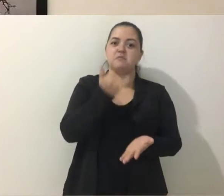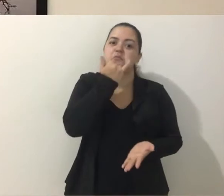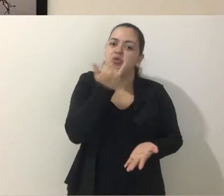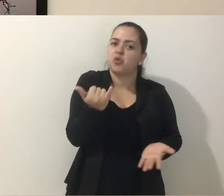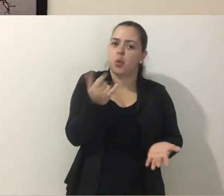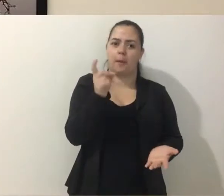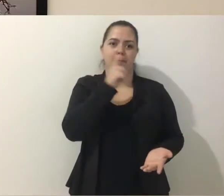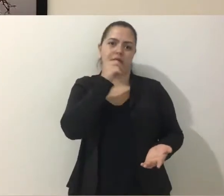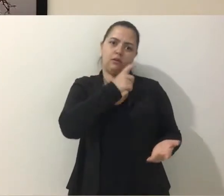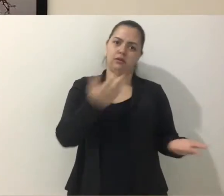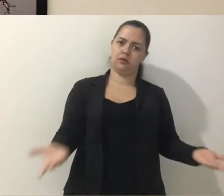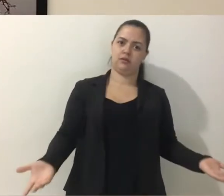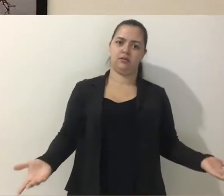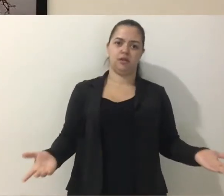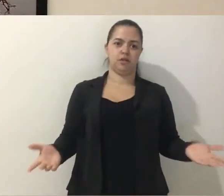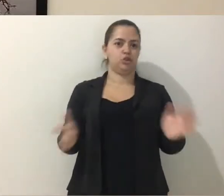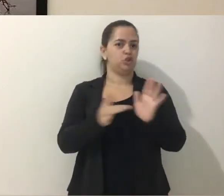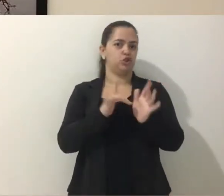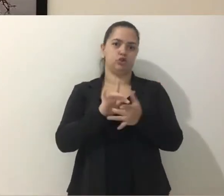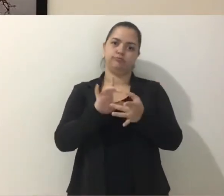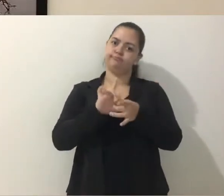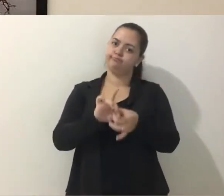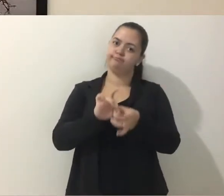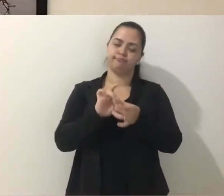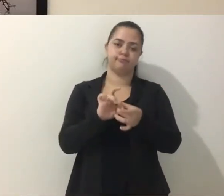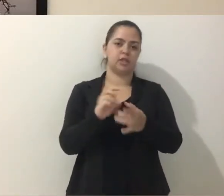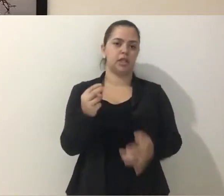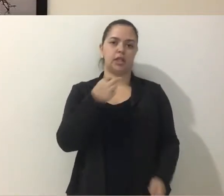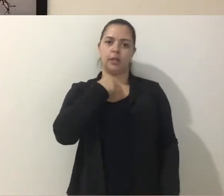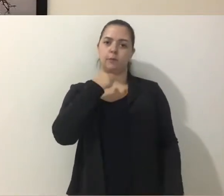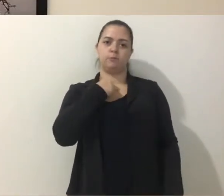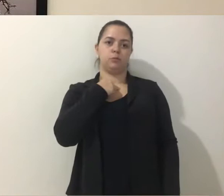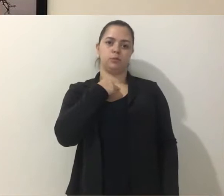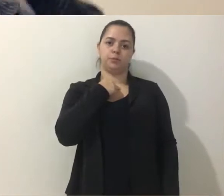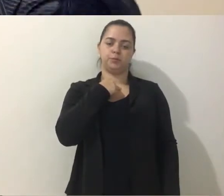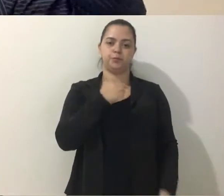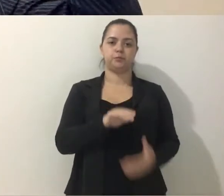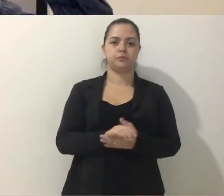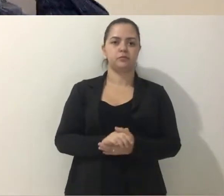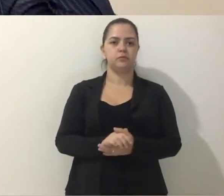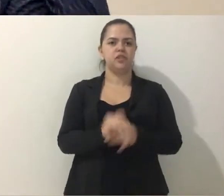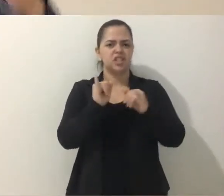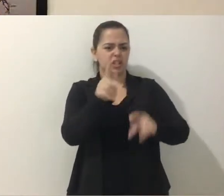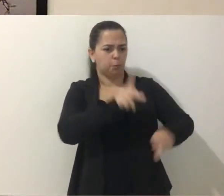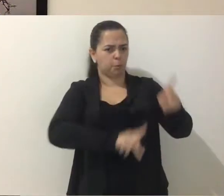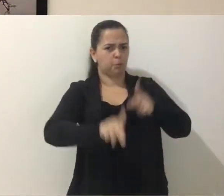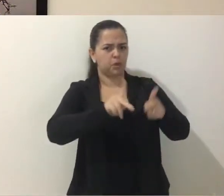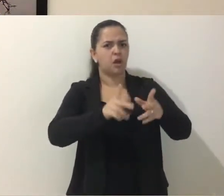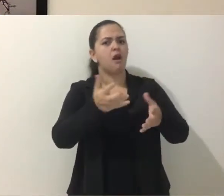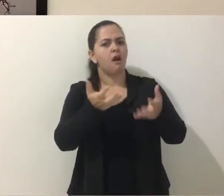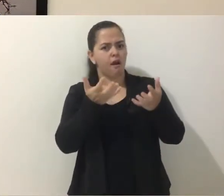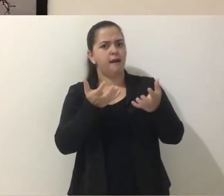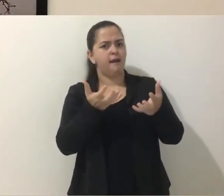mentira. Aí Jesus não permite esse tipo de sofisma entre os seus seguidores. Se os homens quiserem fazer esse jogo